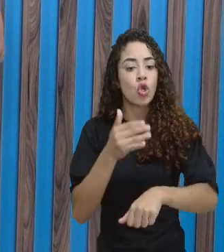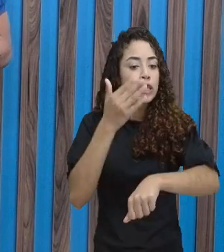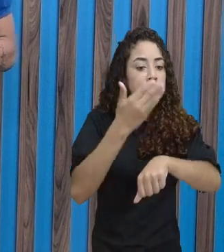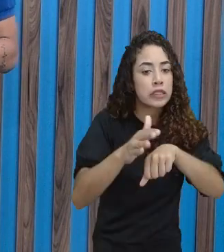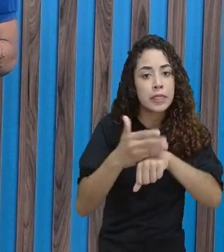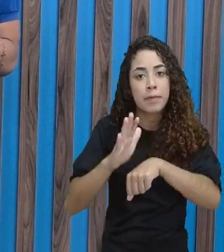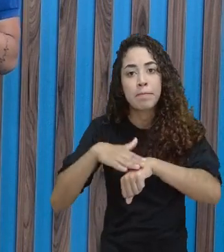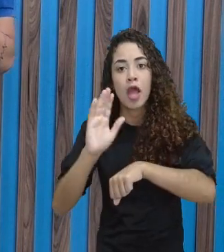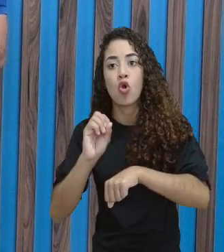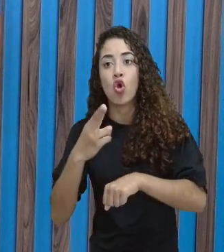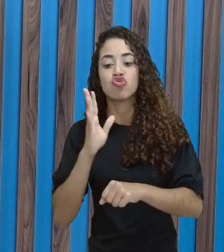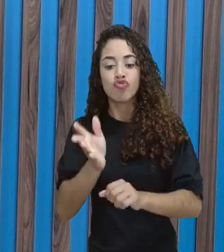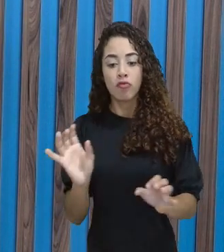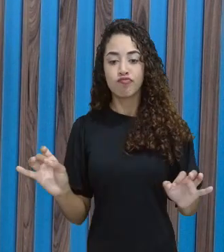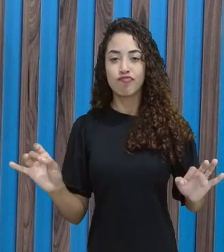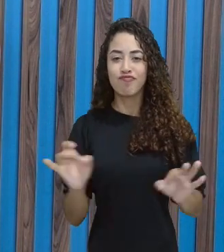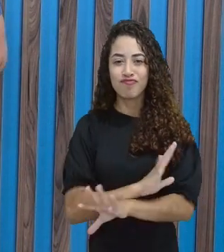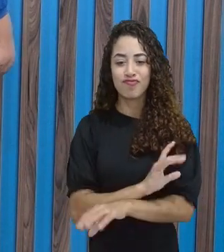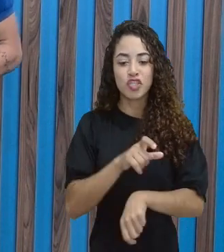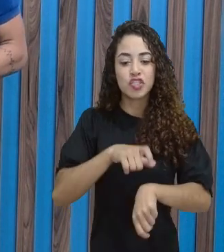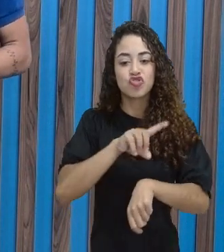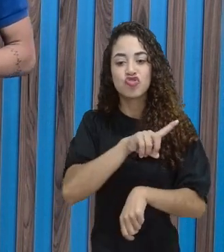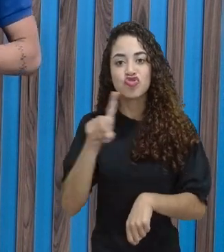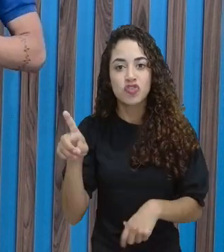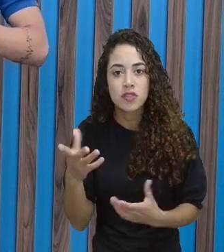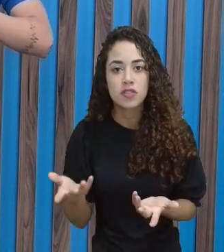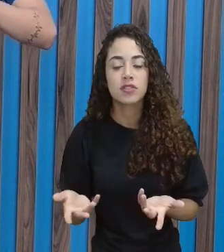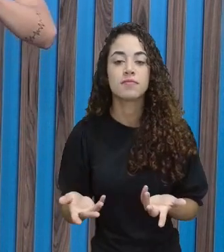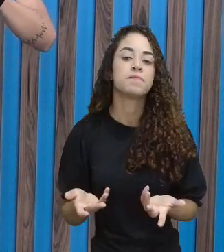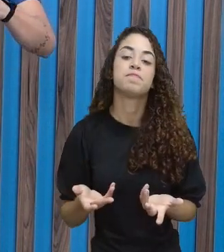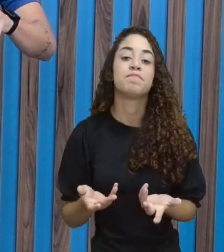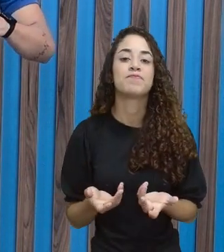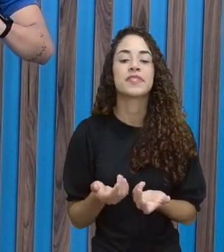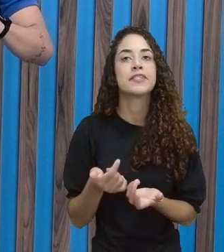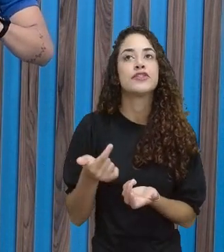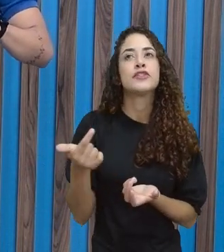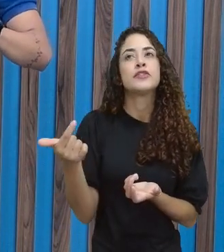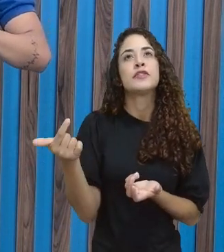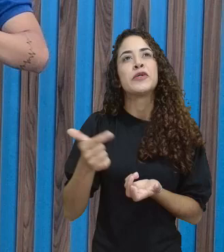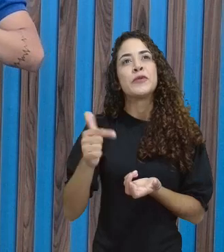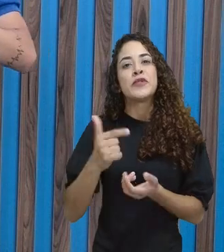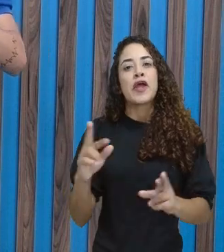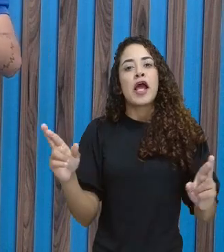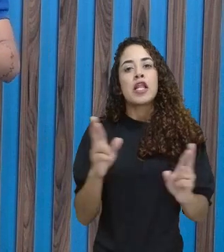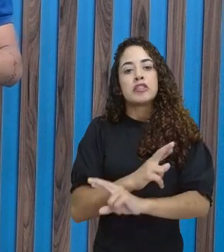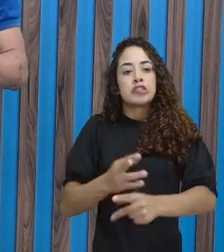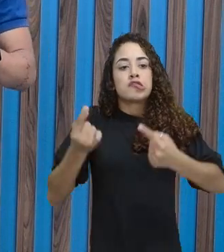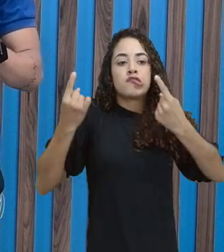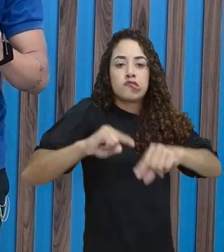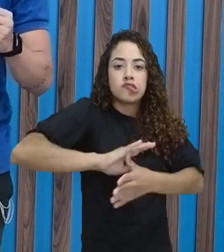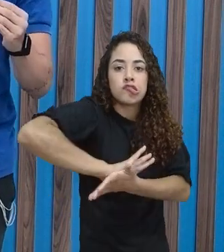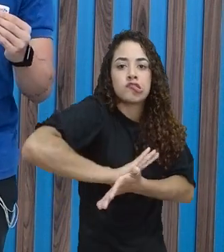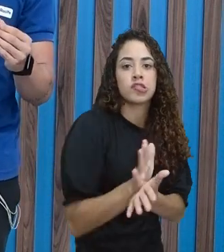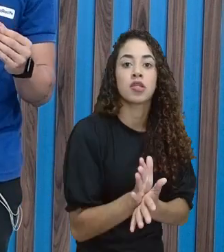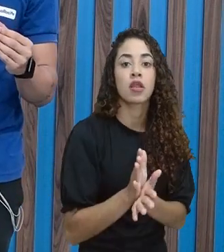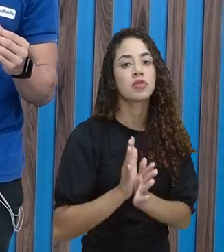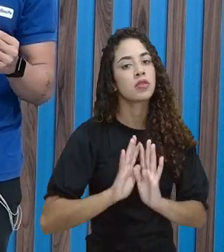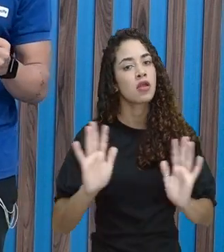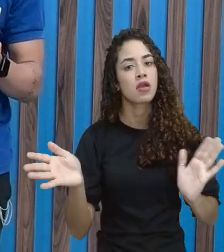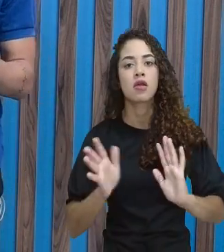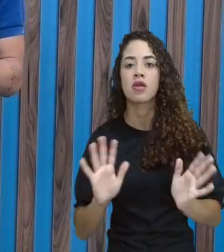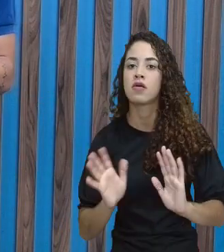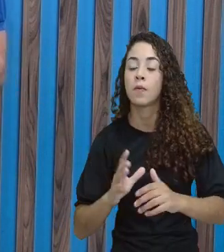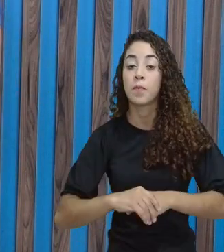mais ou está mais preparado naquele dia, né? Então, não tem aí uma relação de destruir. No esporte, a gente